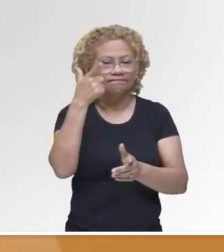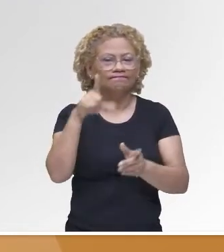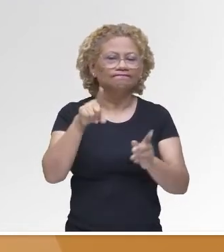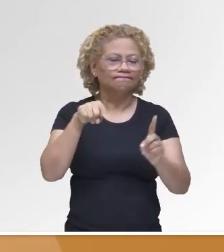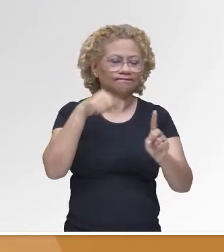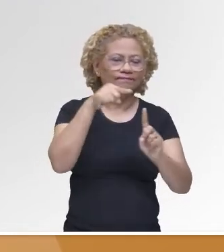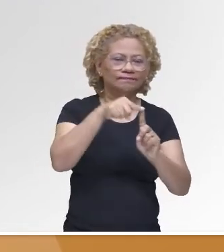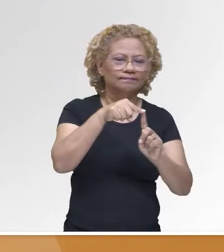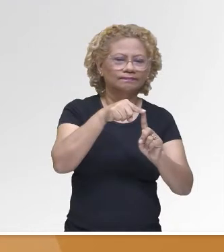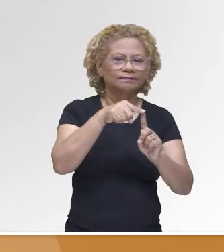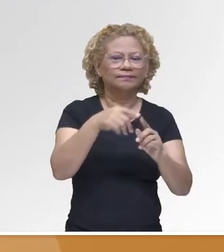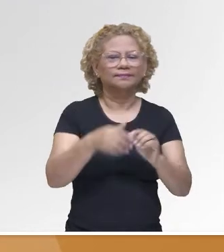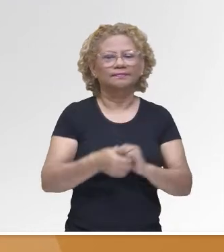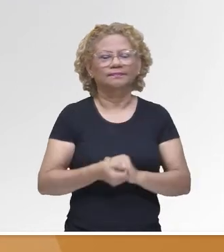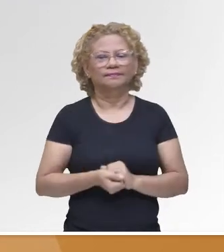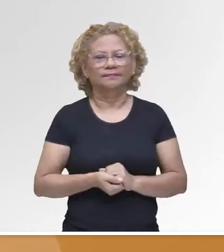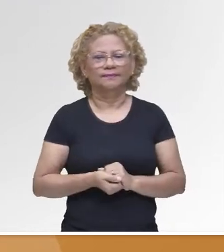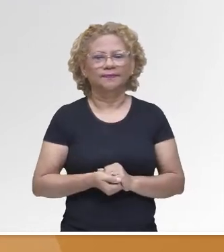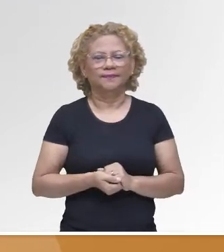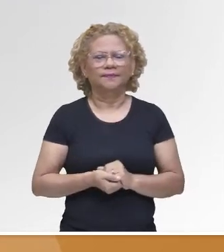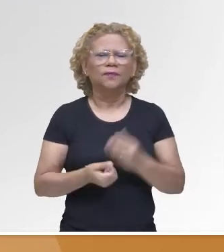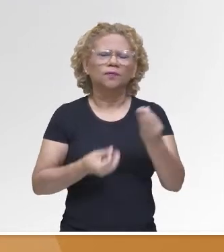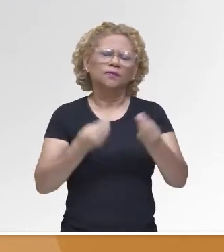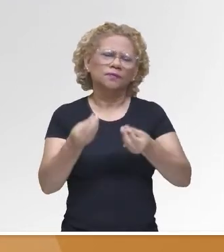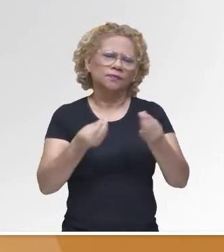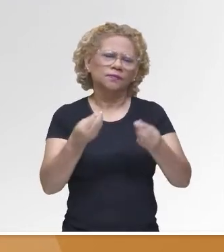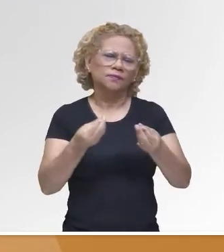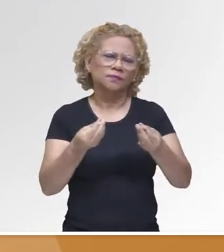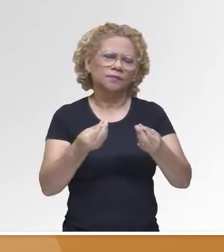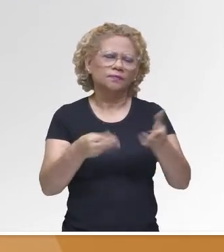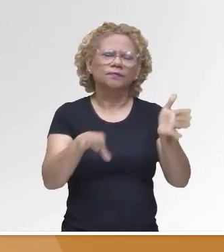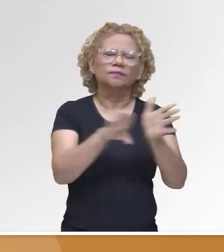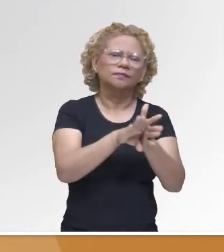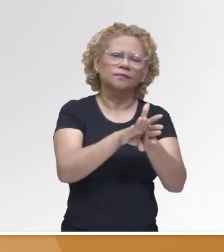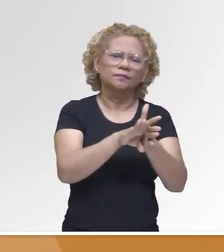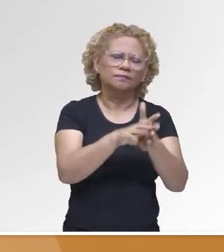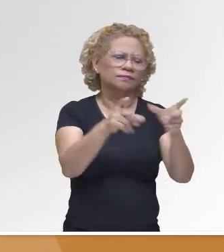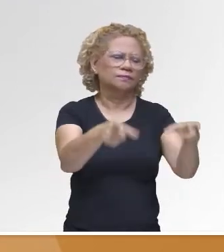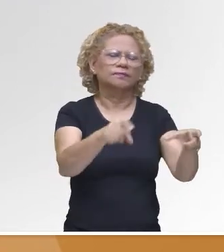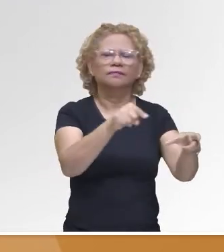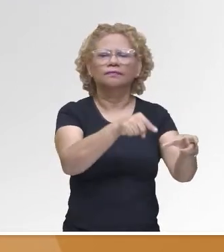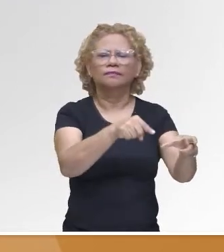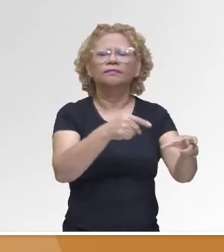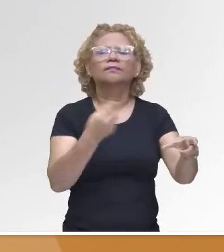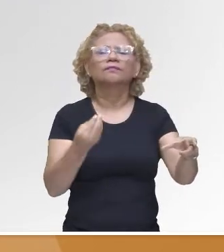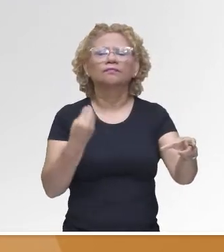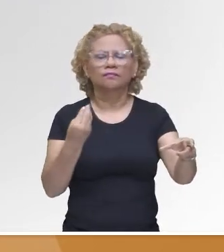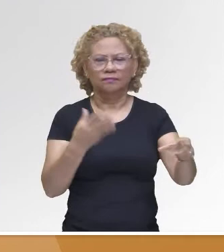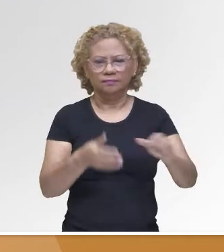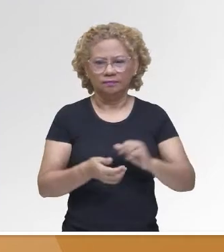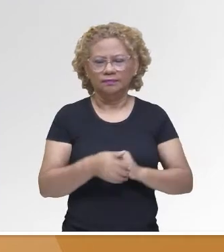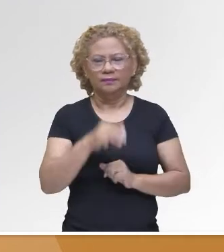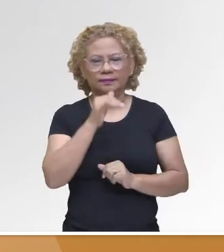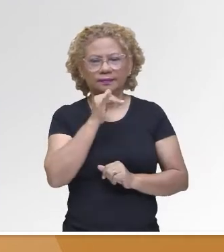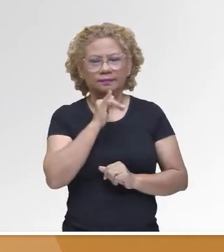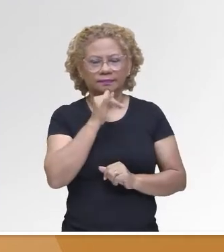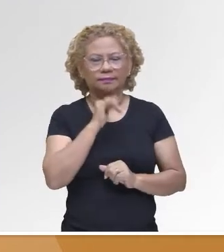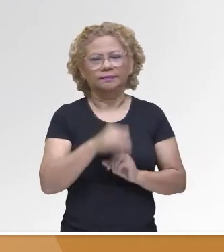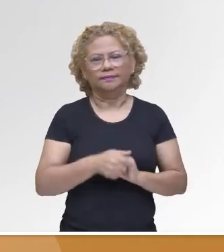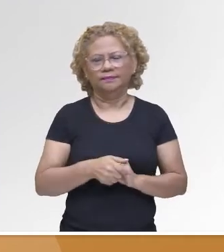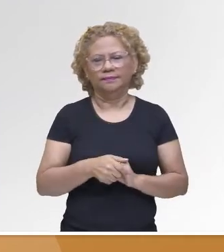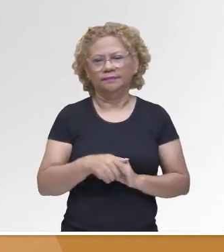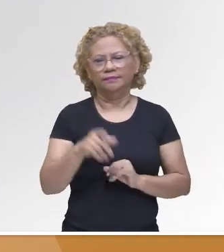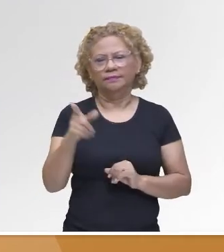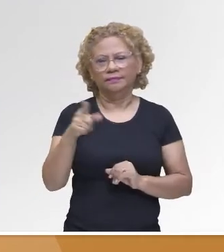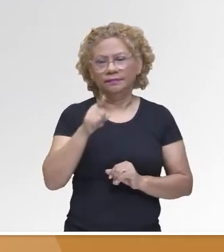Como chegarei lá? Você vai fazer uma viagem,